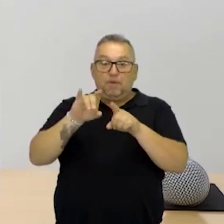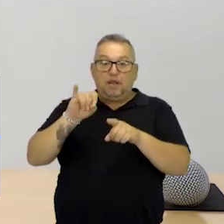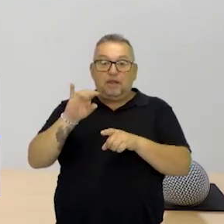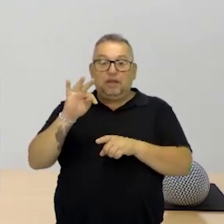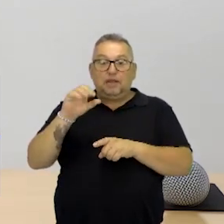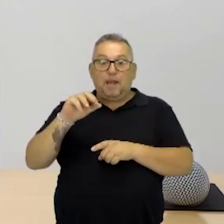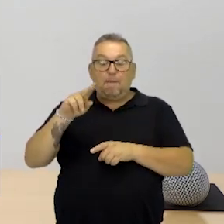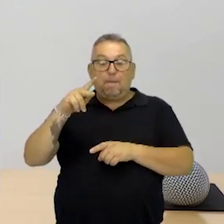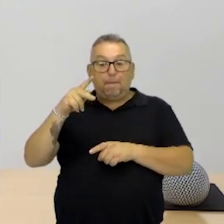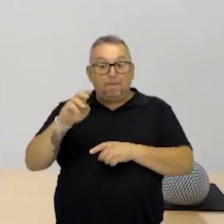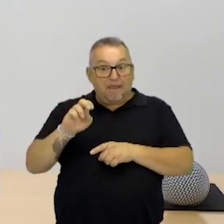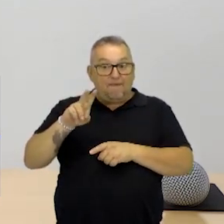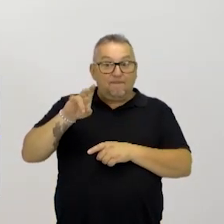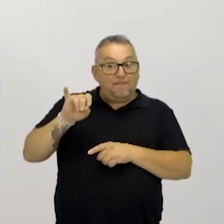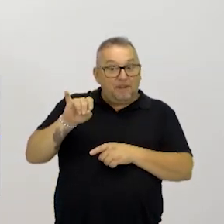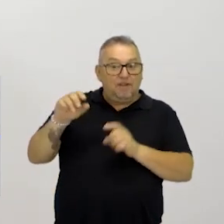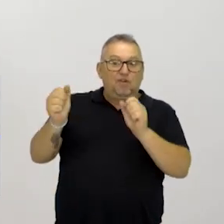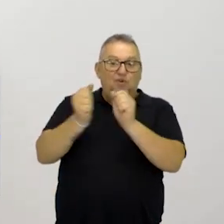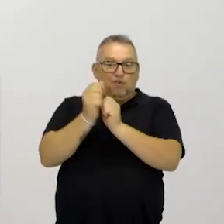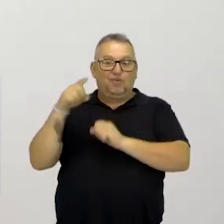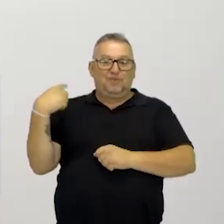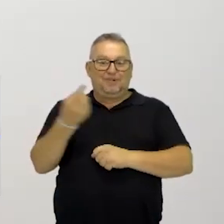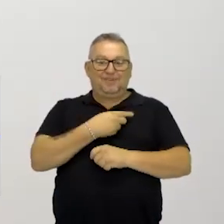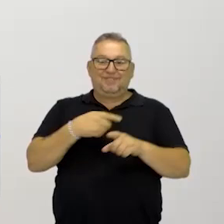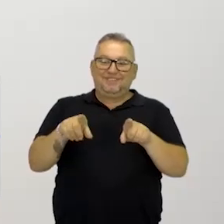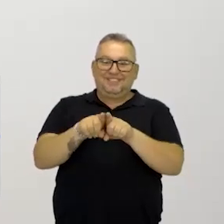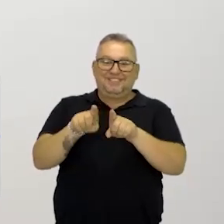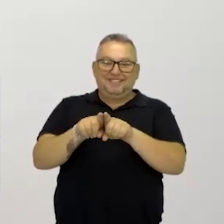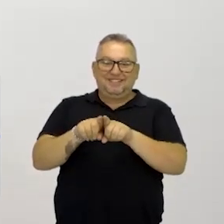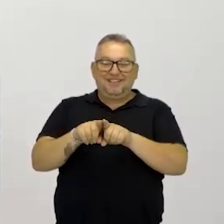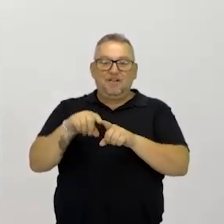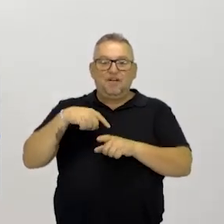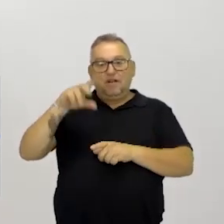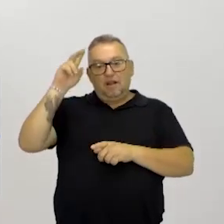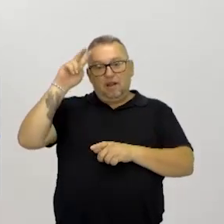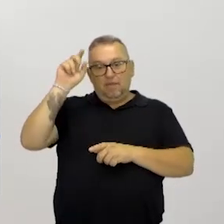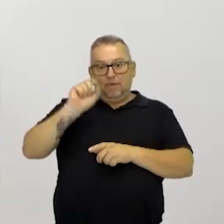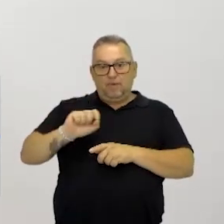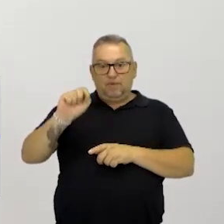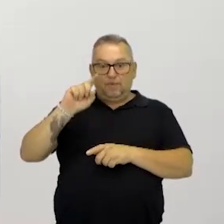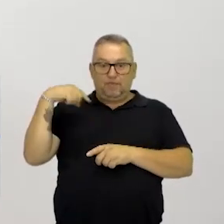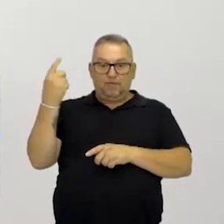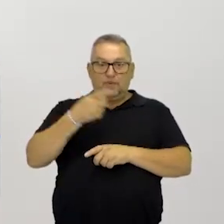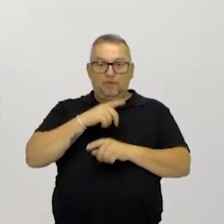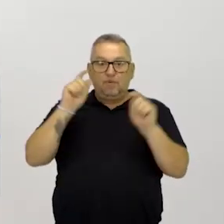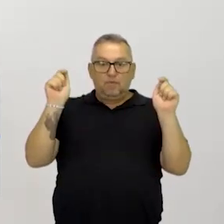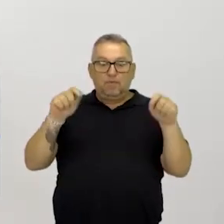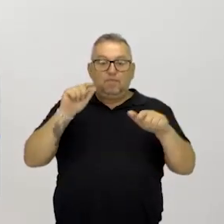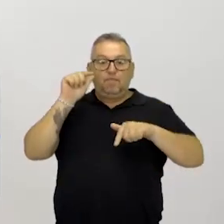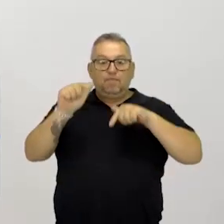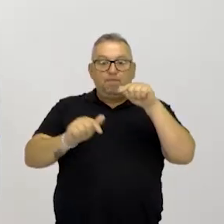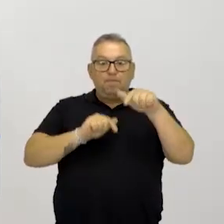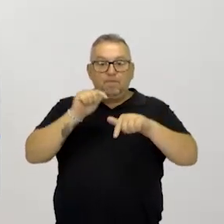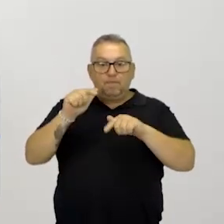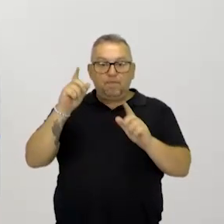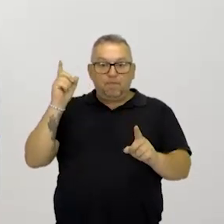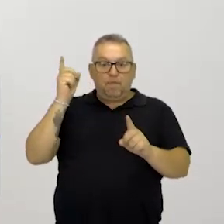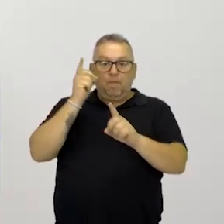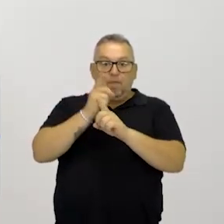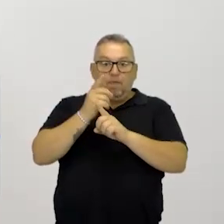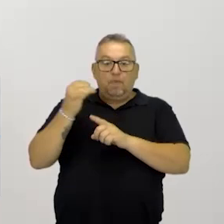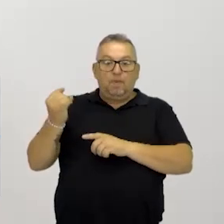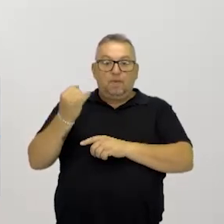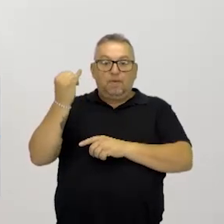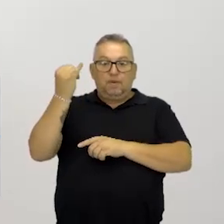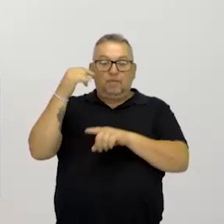presentes conosco. É isso aí. Uma coisa que eu quero lembrar vocês também, né, é que nós podemos trabalhar com a descoberta de valores,